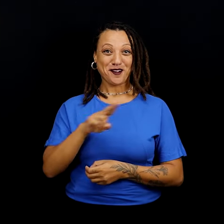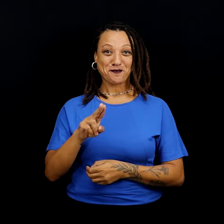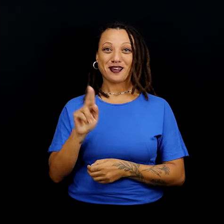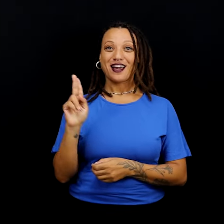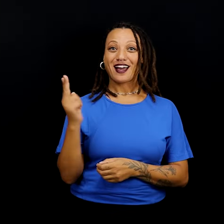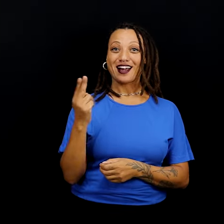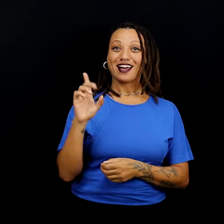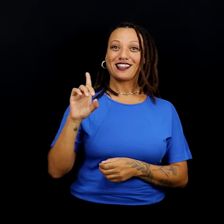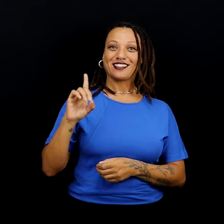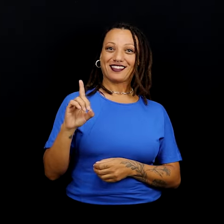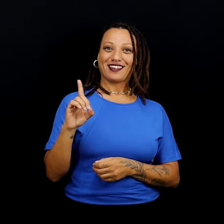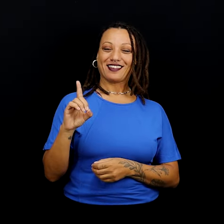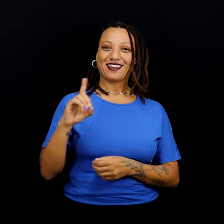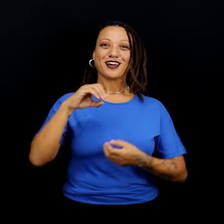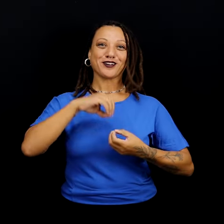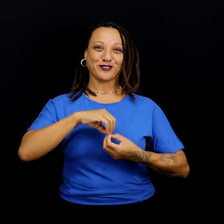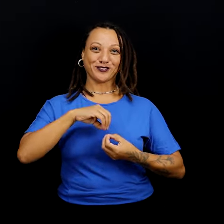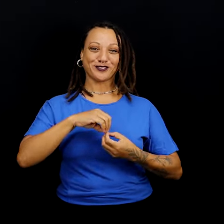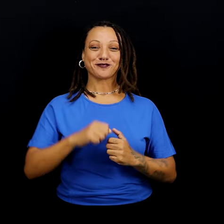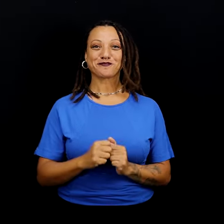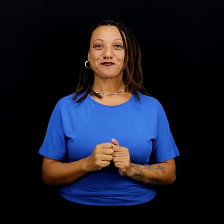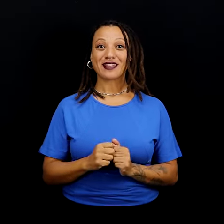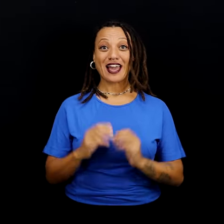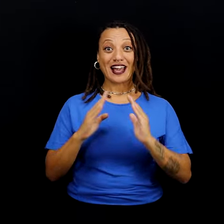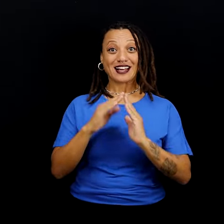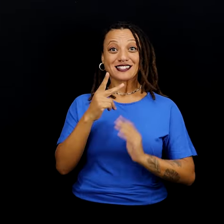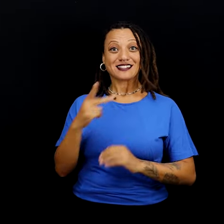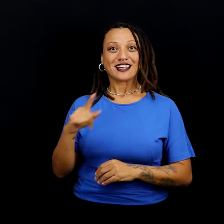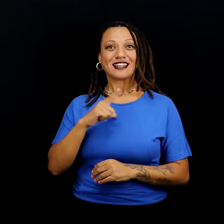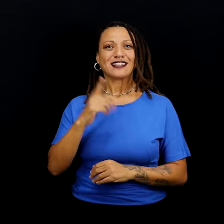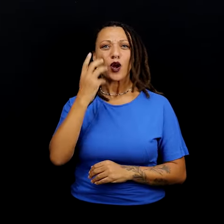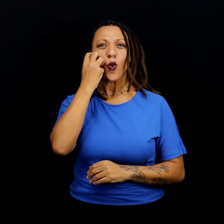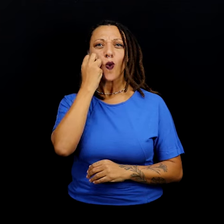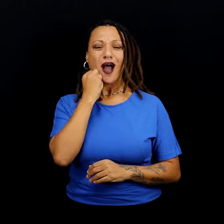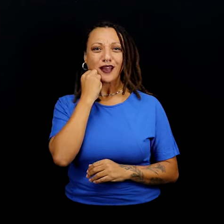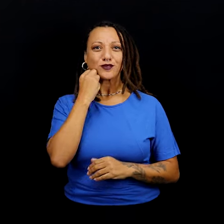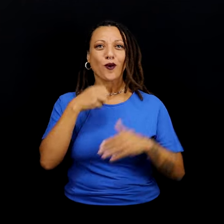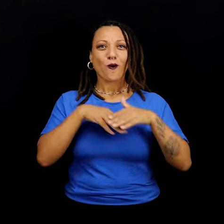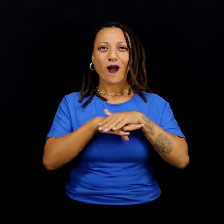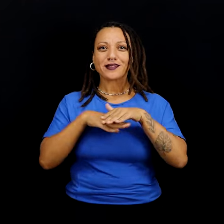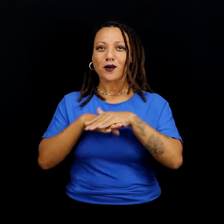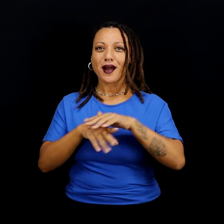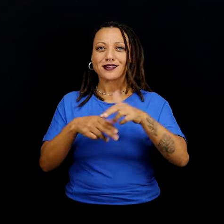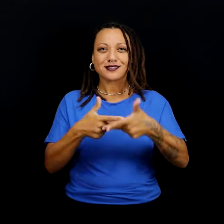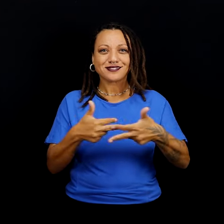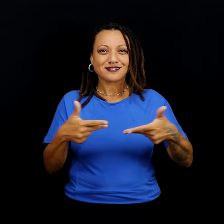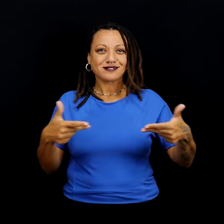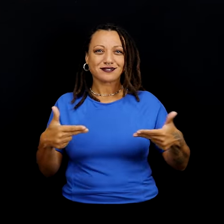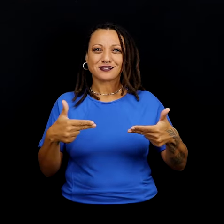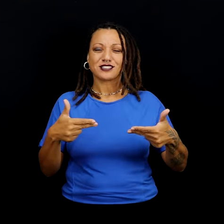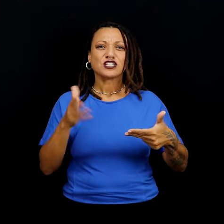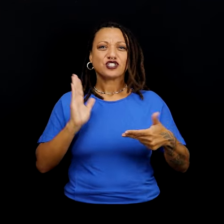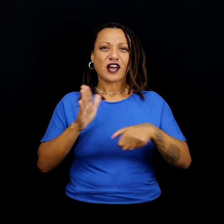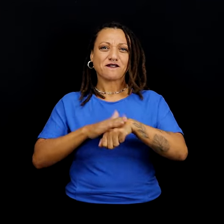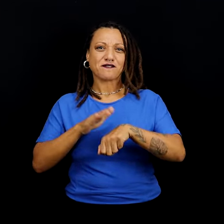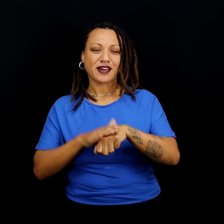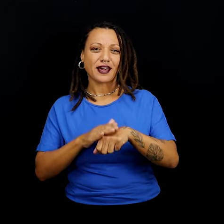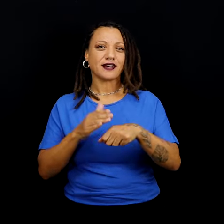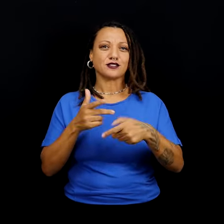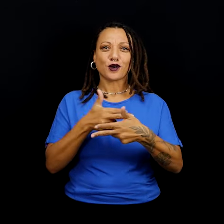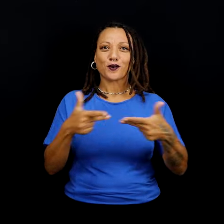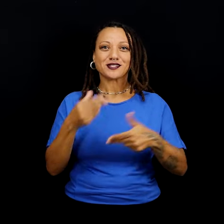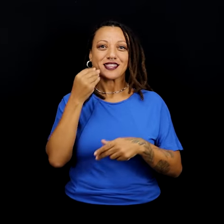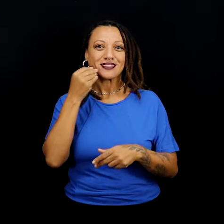o HD do Guto. Na casa dele, ele tem um quarto onde ele tem todas as coisas que ele já fez, as quinquilharias,